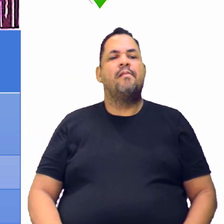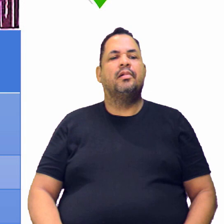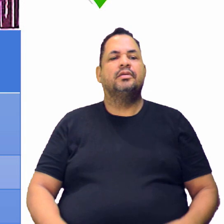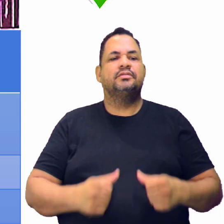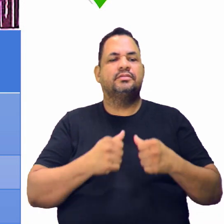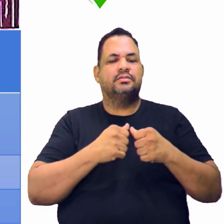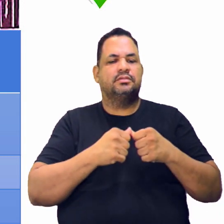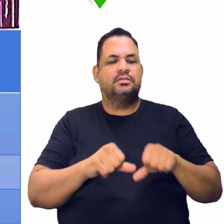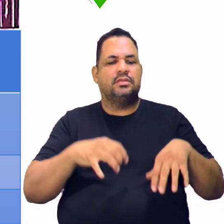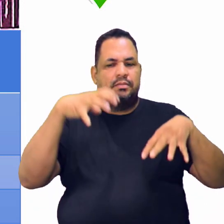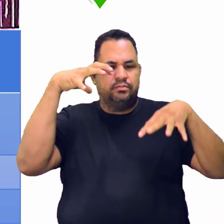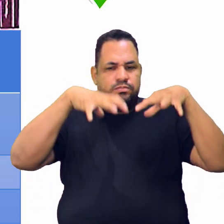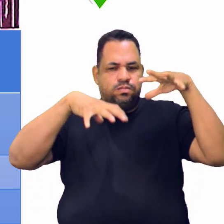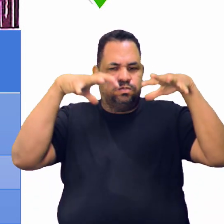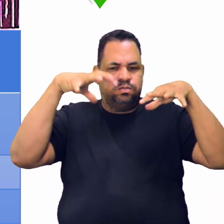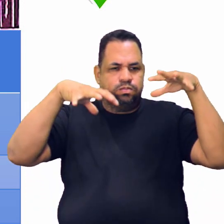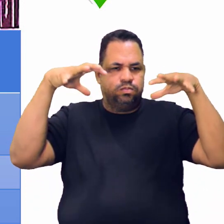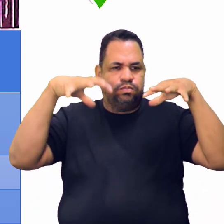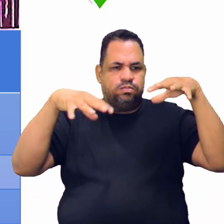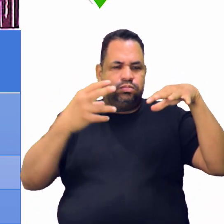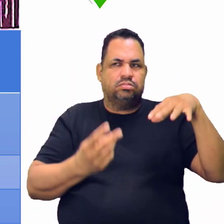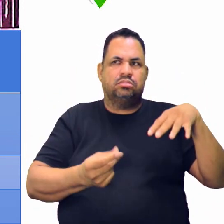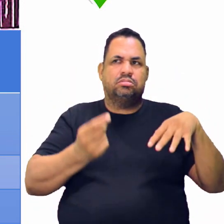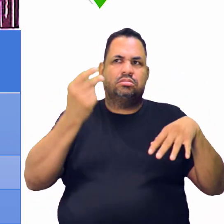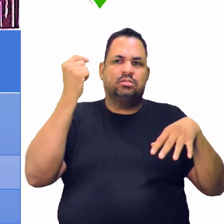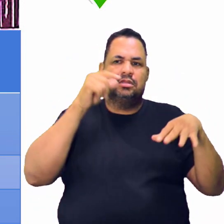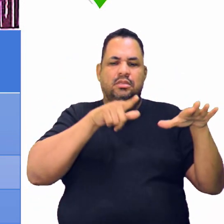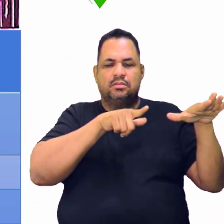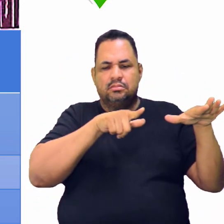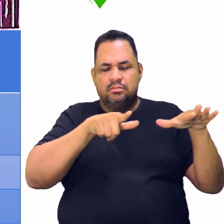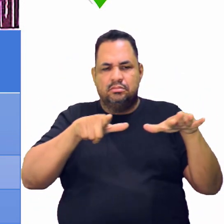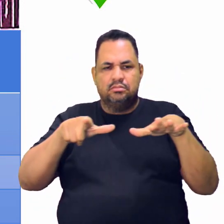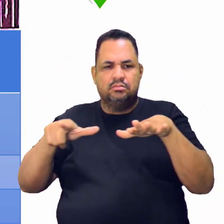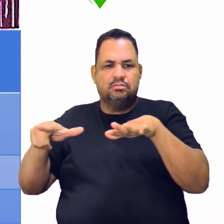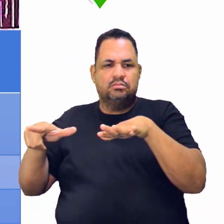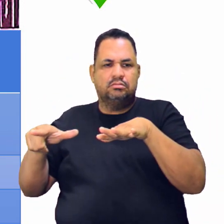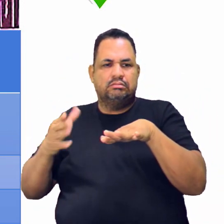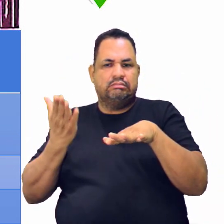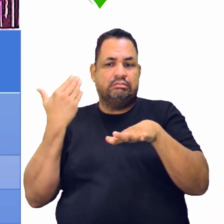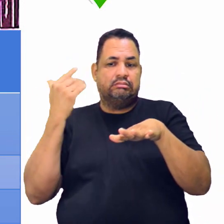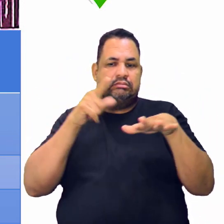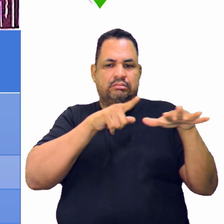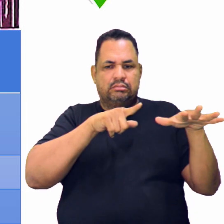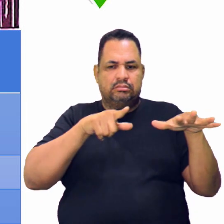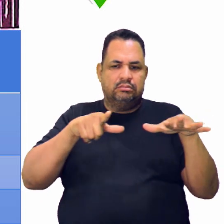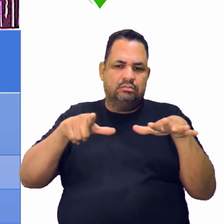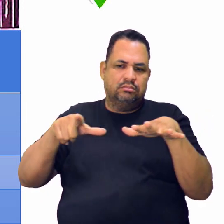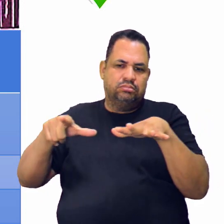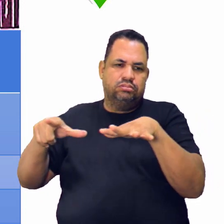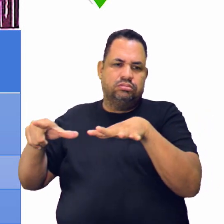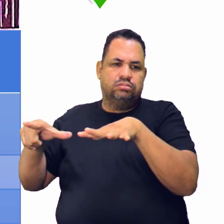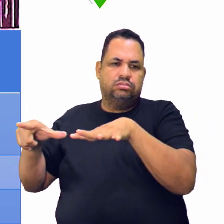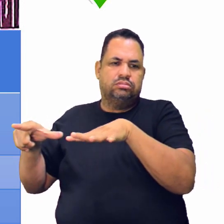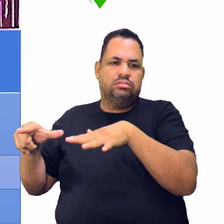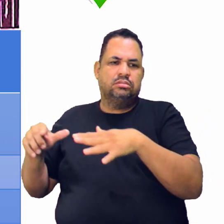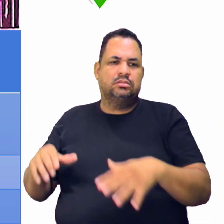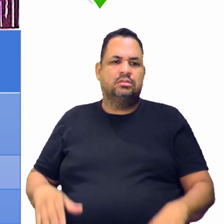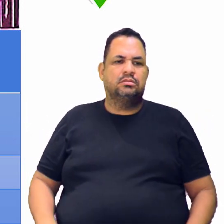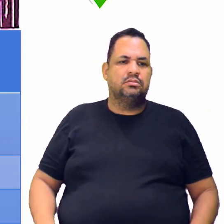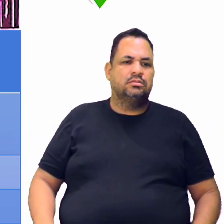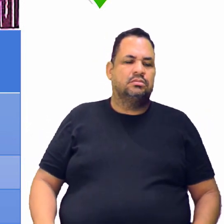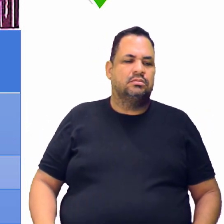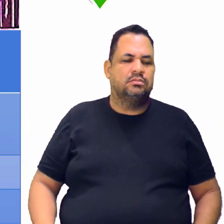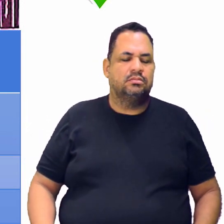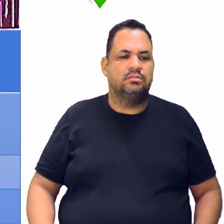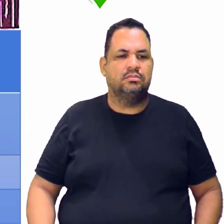está chovendo há semanas, ó, que faz tempo que está chovendo,